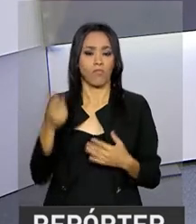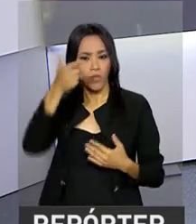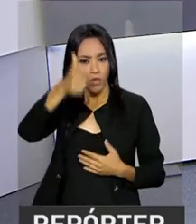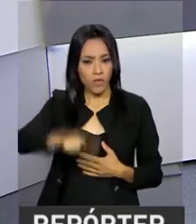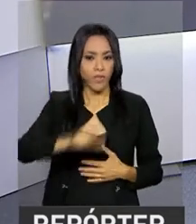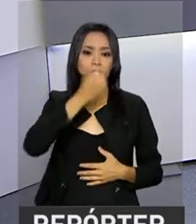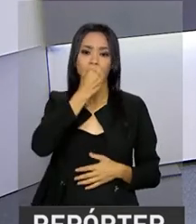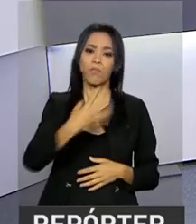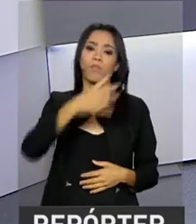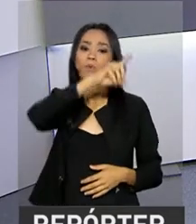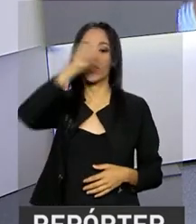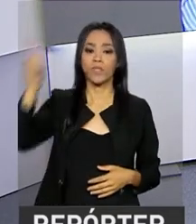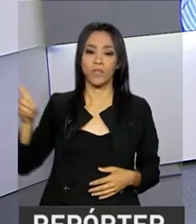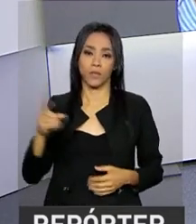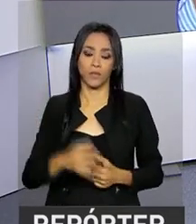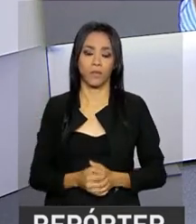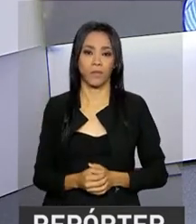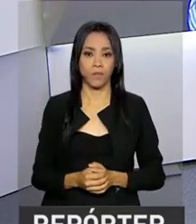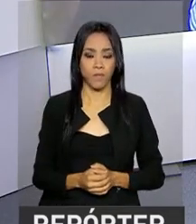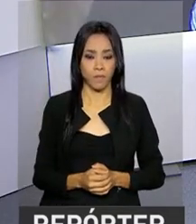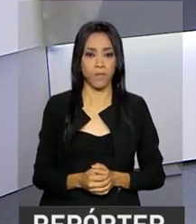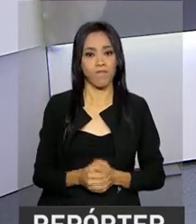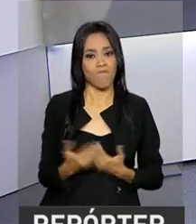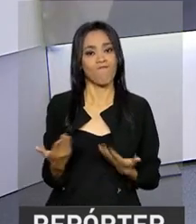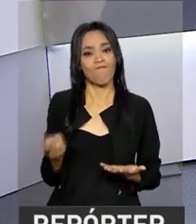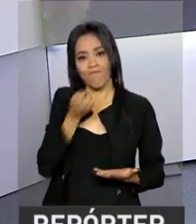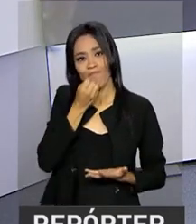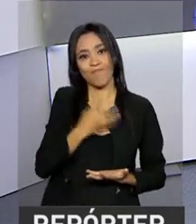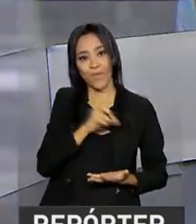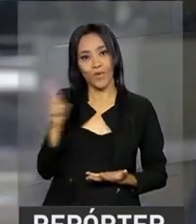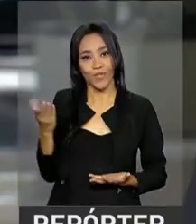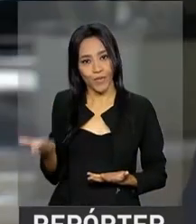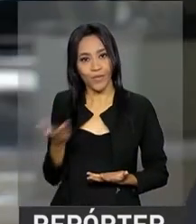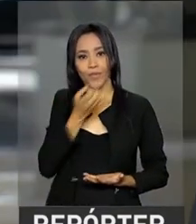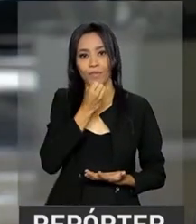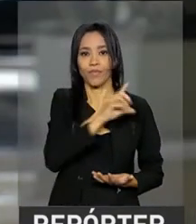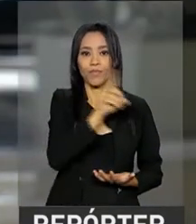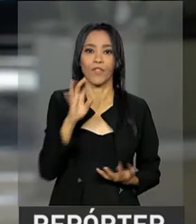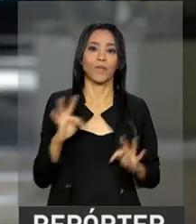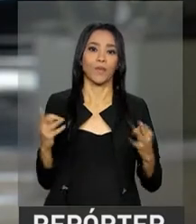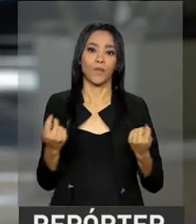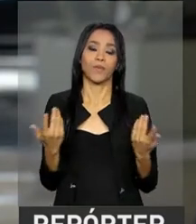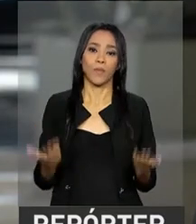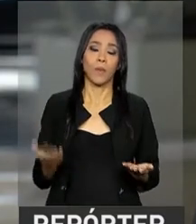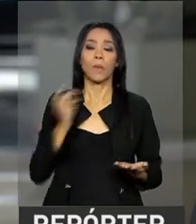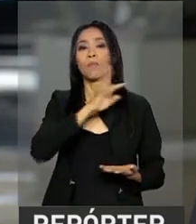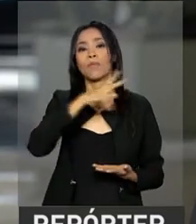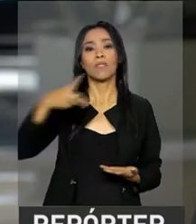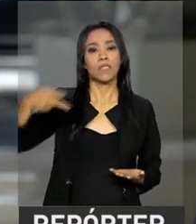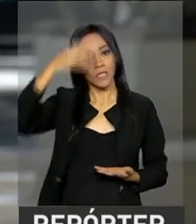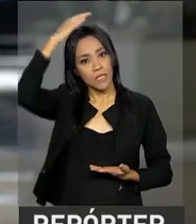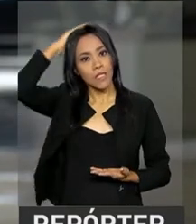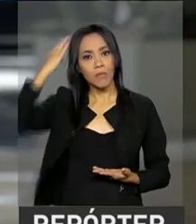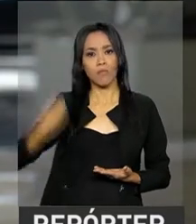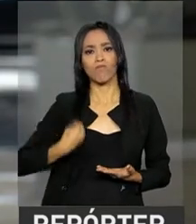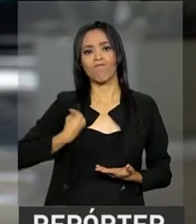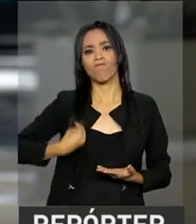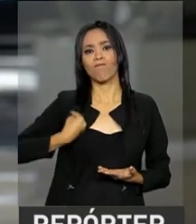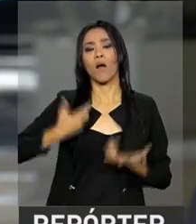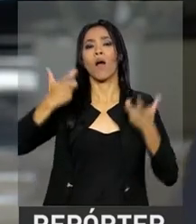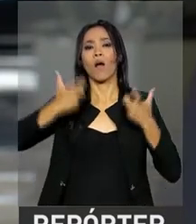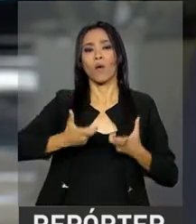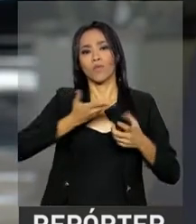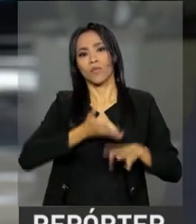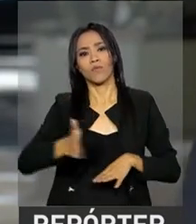uma vez num dia bom dia pra você também o dia todo só lhe o presidente michel temer ele está lá em são paulo ele acabou de